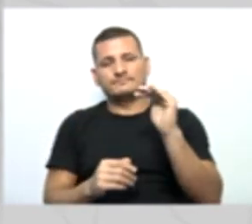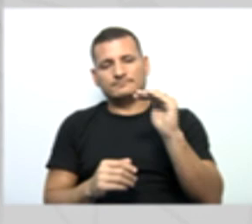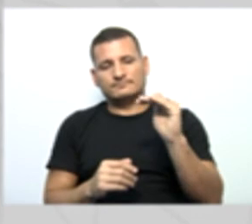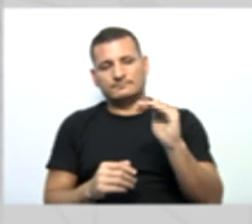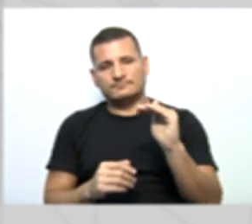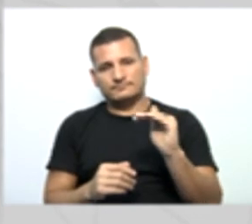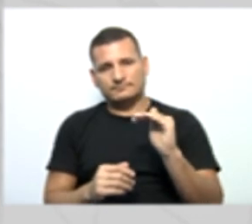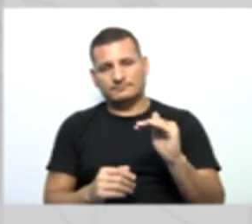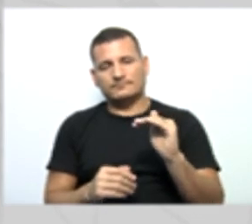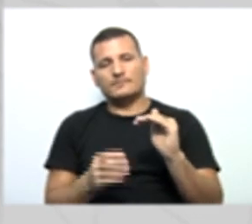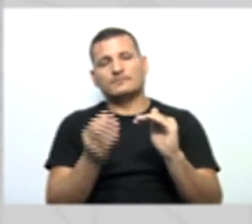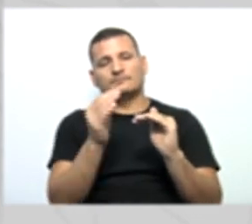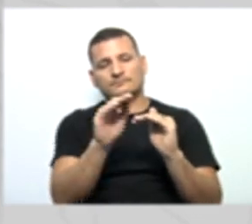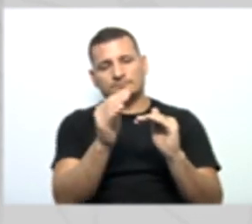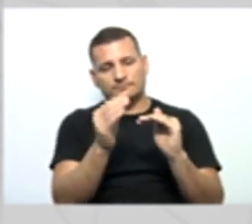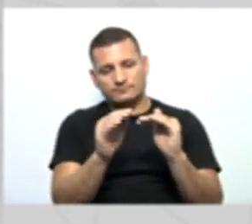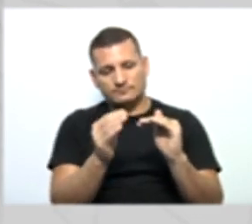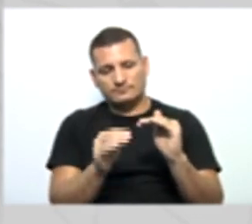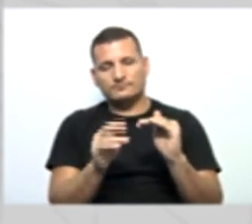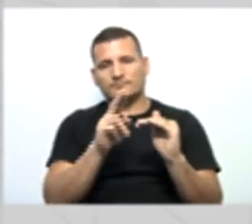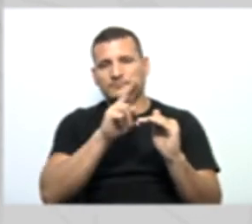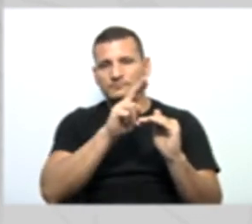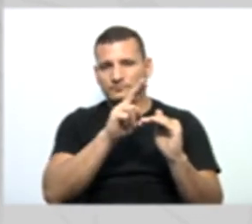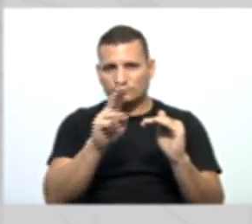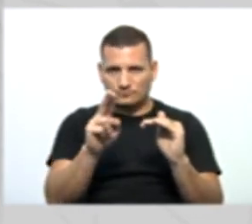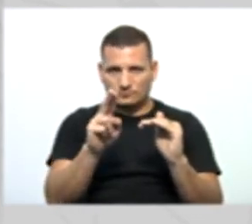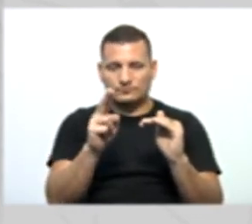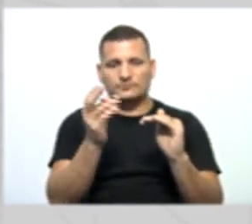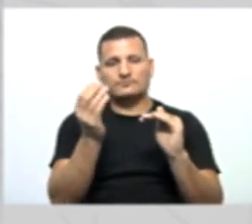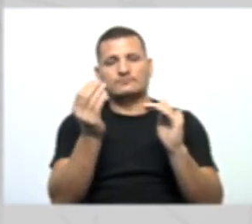e nós colocamos lá os atributos: nome,